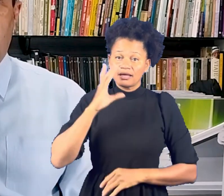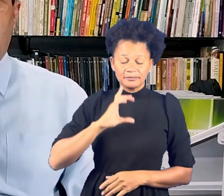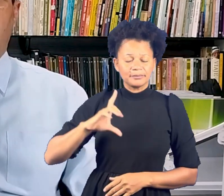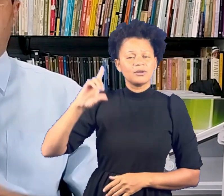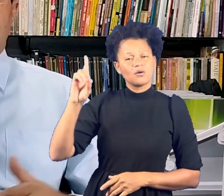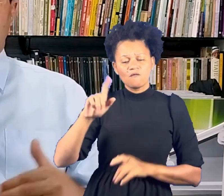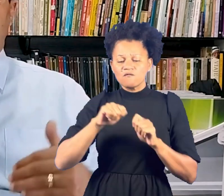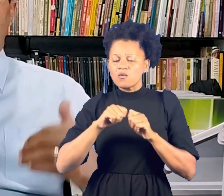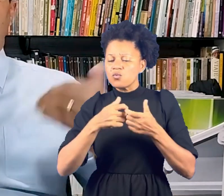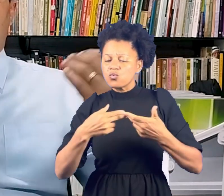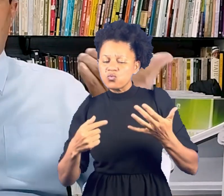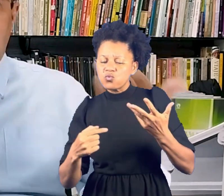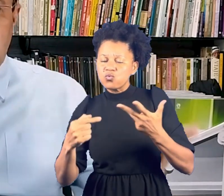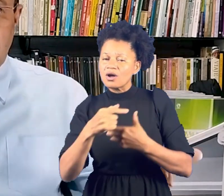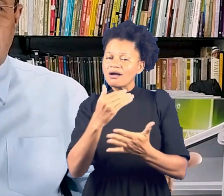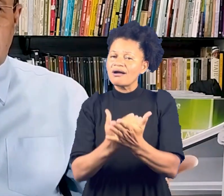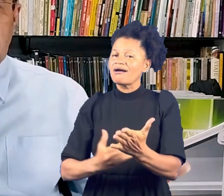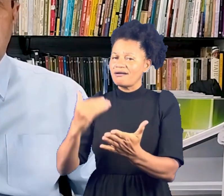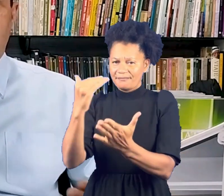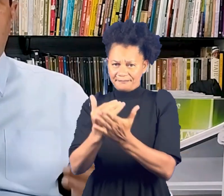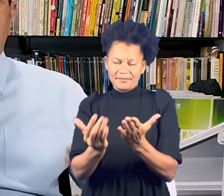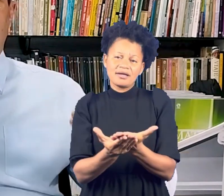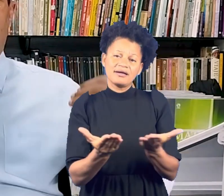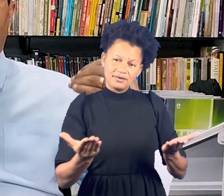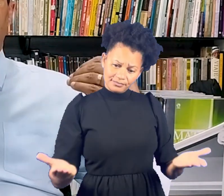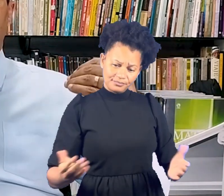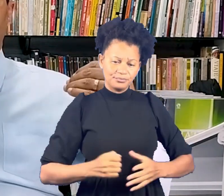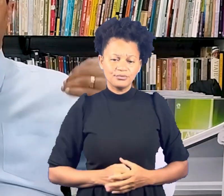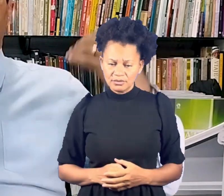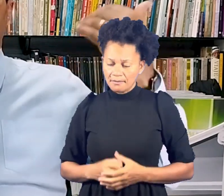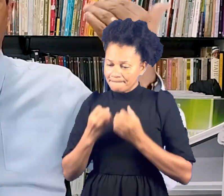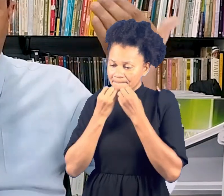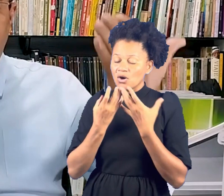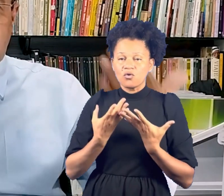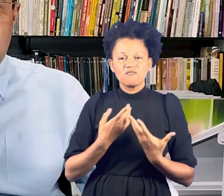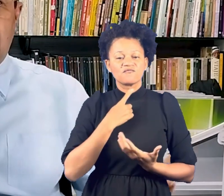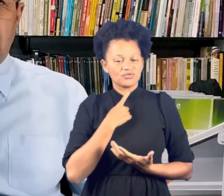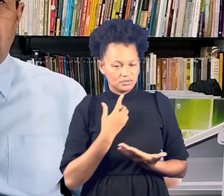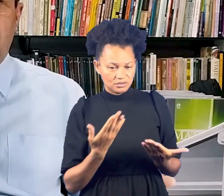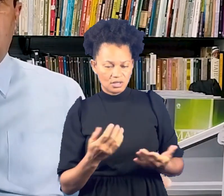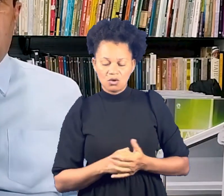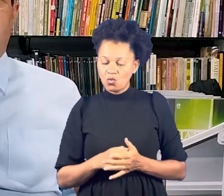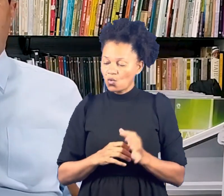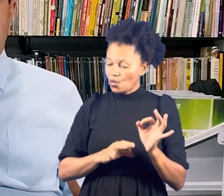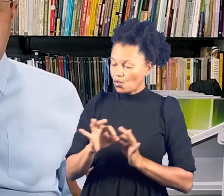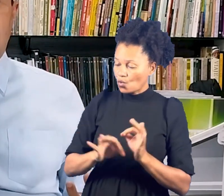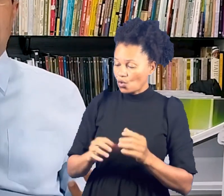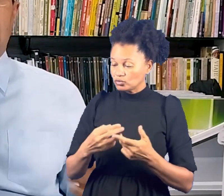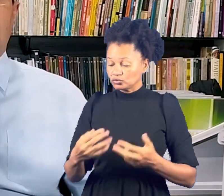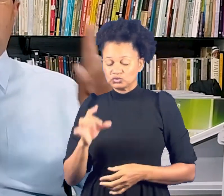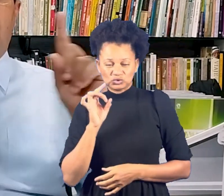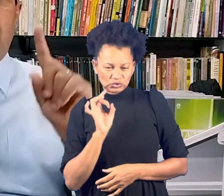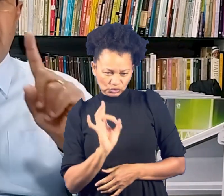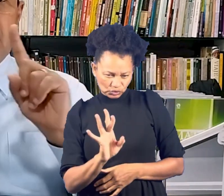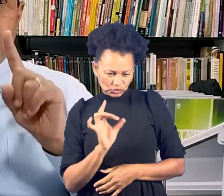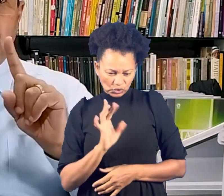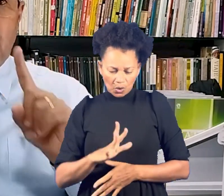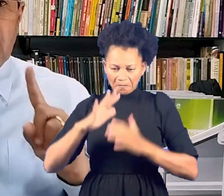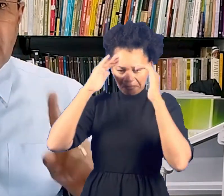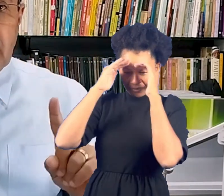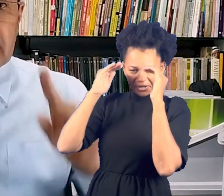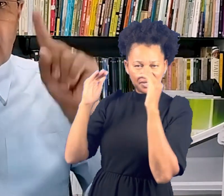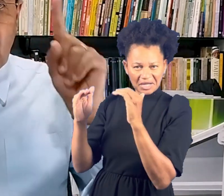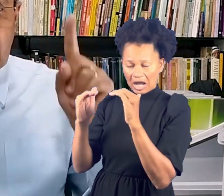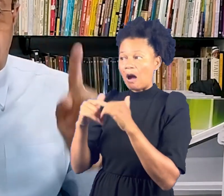Deus, a fazermos além, não é? A fazermos com boa vontade, a fazer não apenas